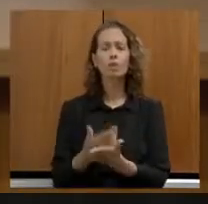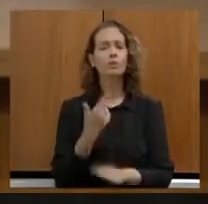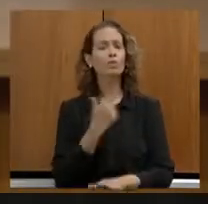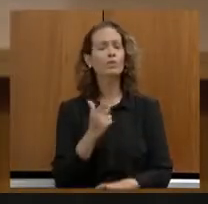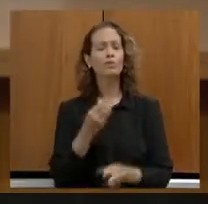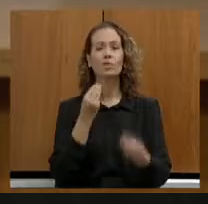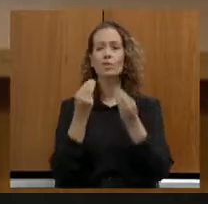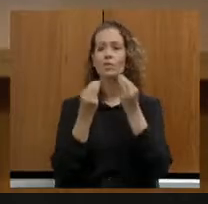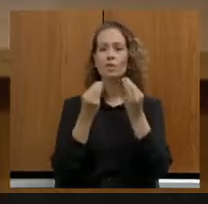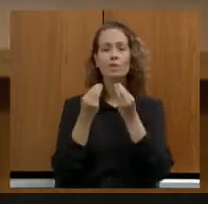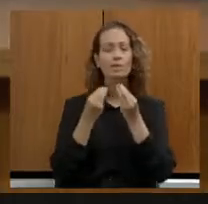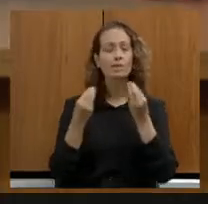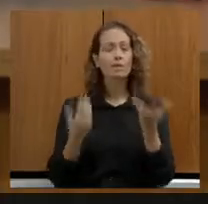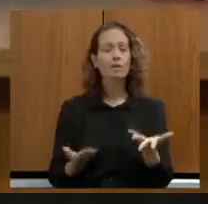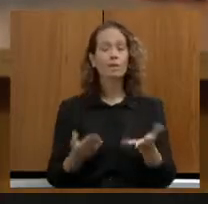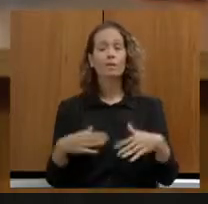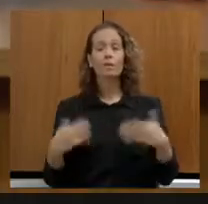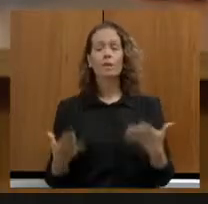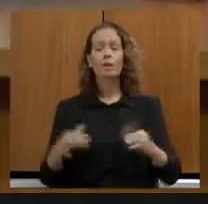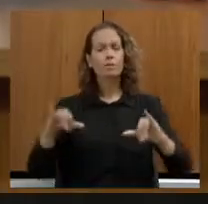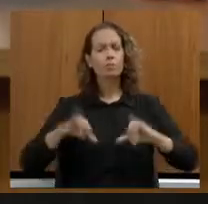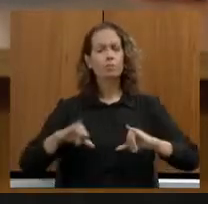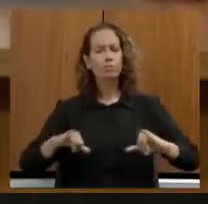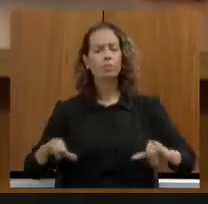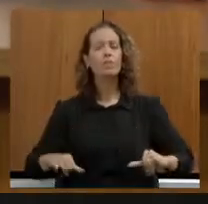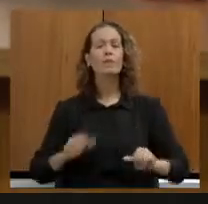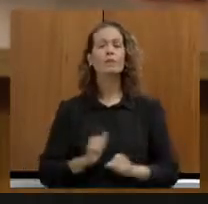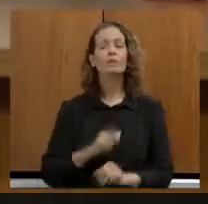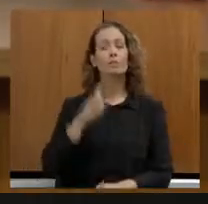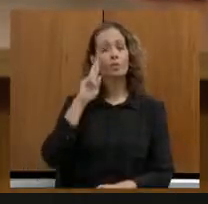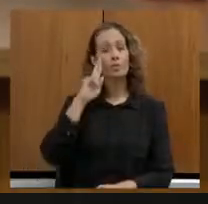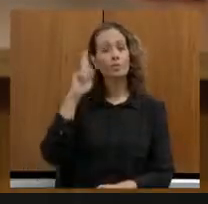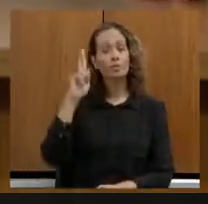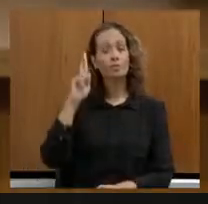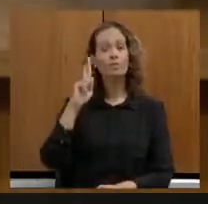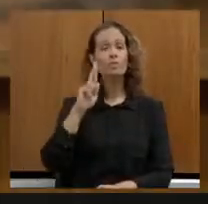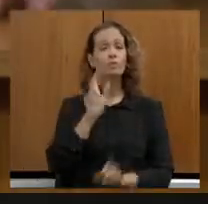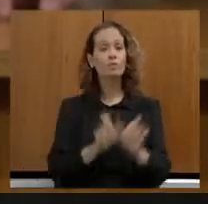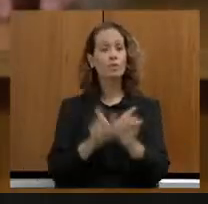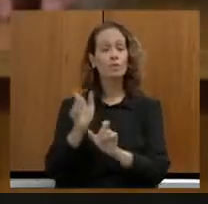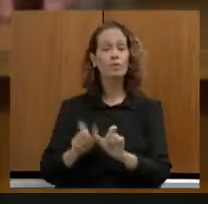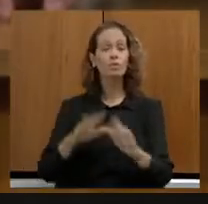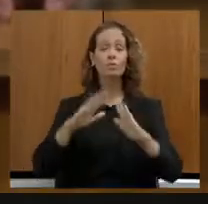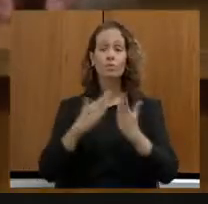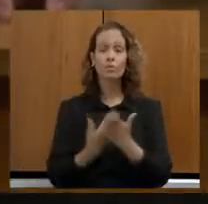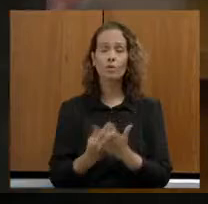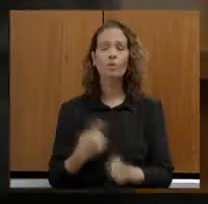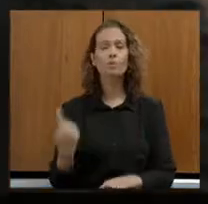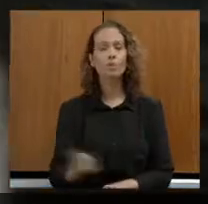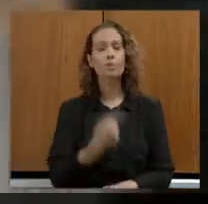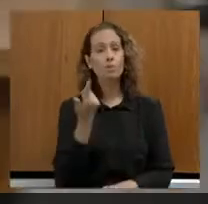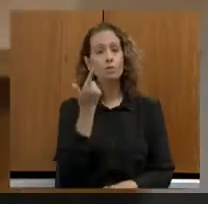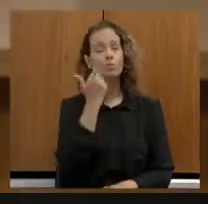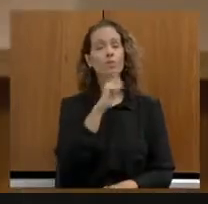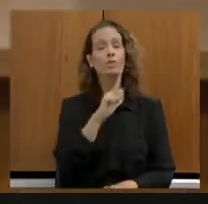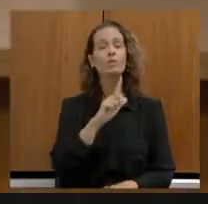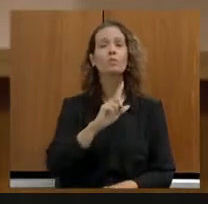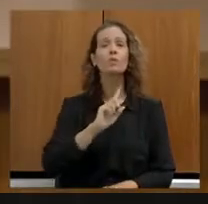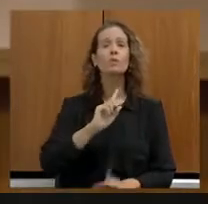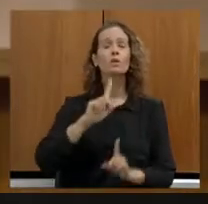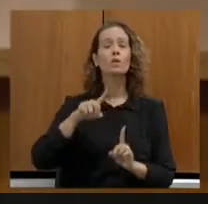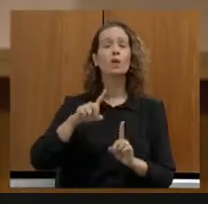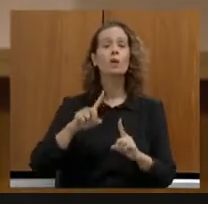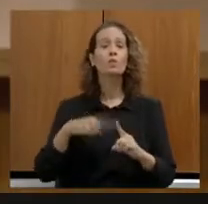alimentação era uma situação muito sofrida para aquele diretores de escola nós conseguimos conseguimos multiplicar por 8 né